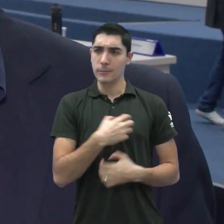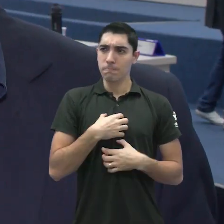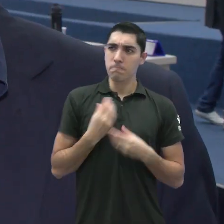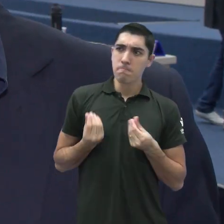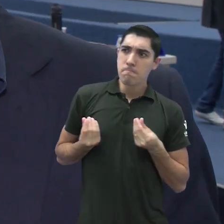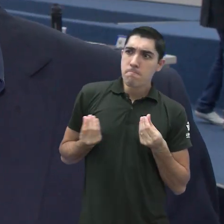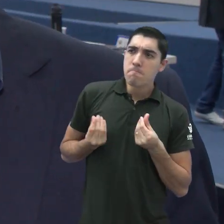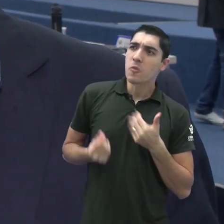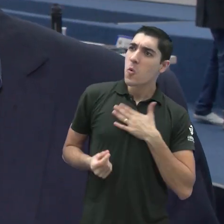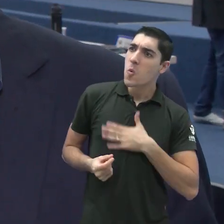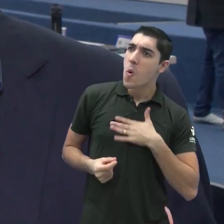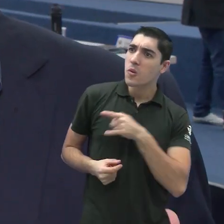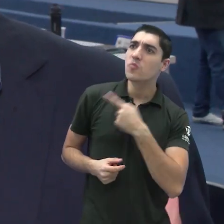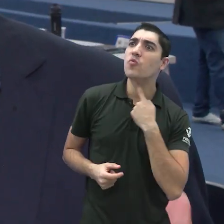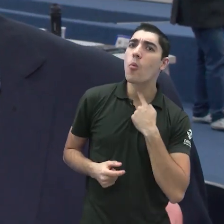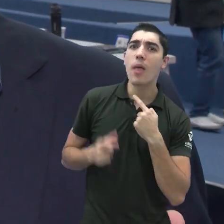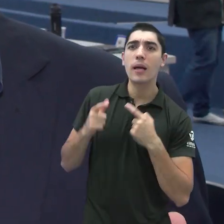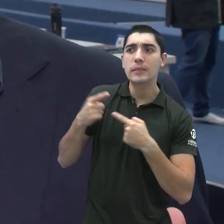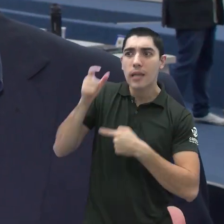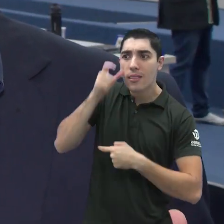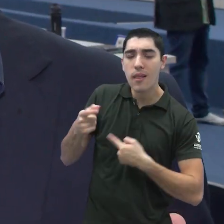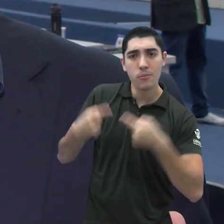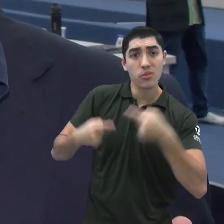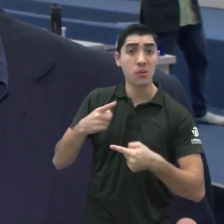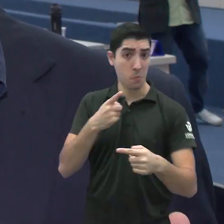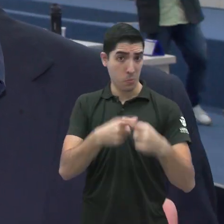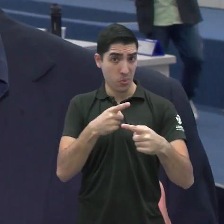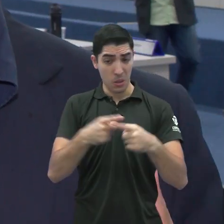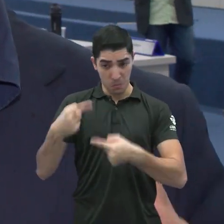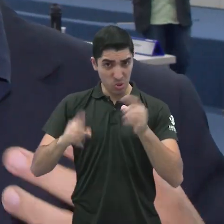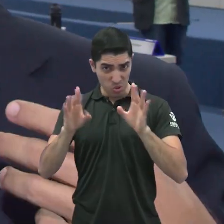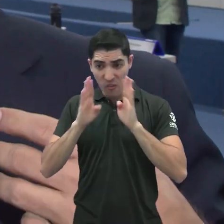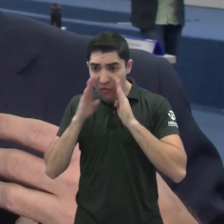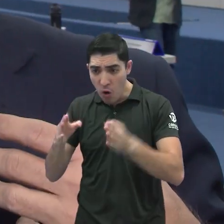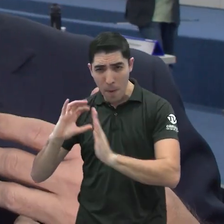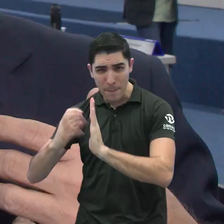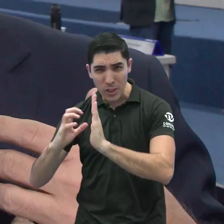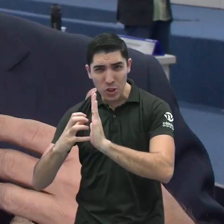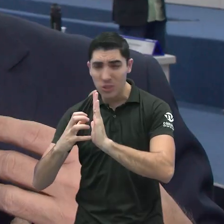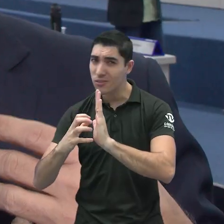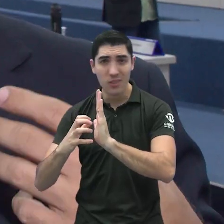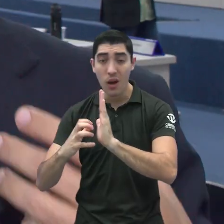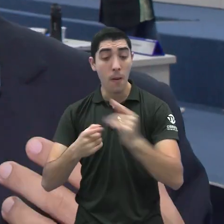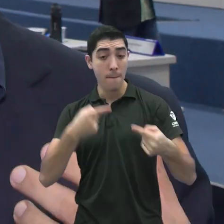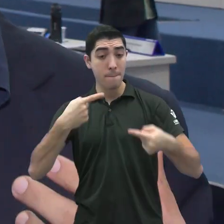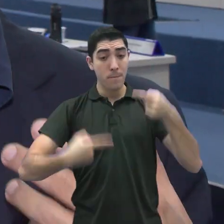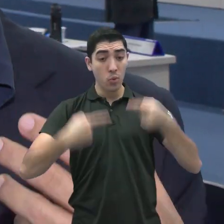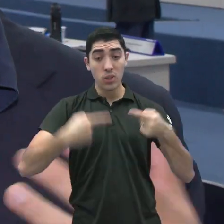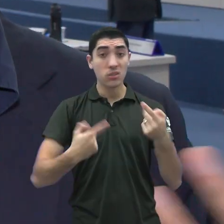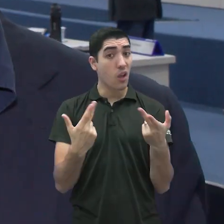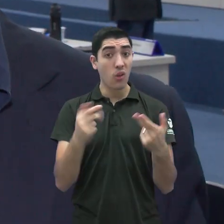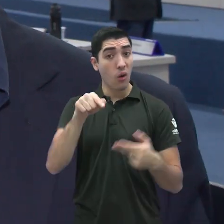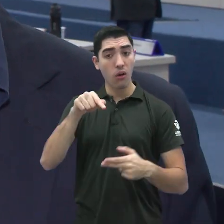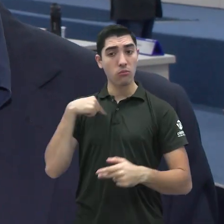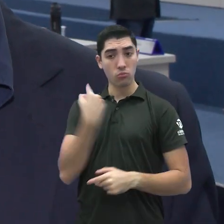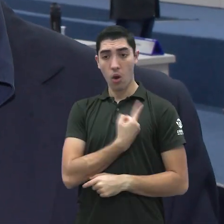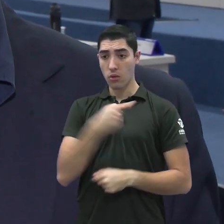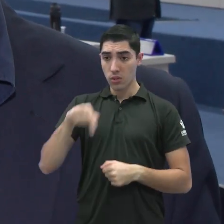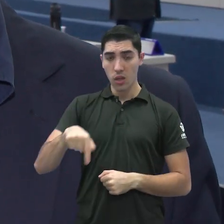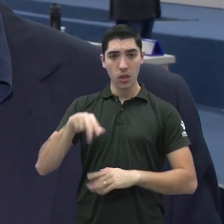política, porque a política, na prática, ela não precisa ser necessariamente partidária. Política é o que você está